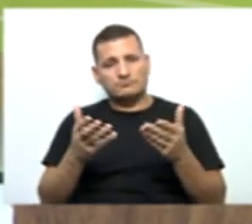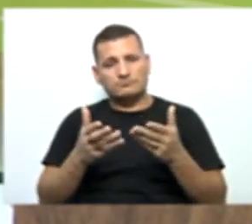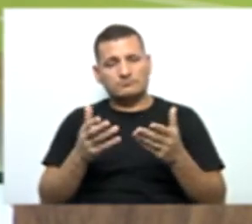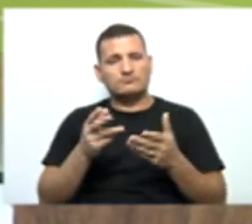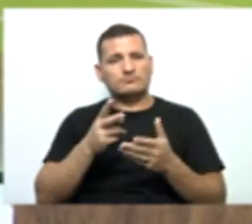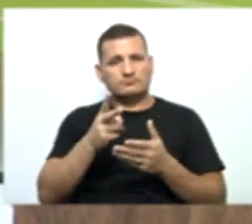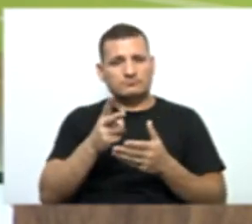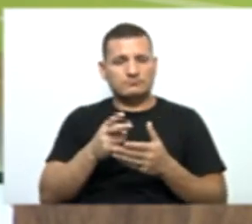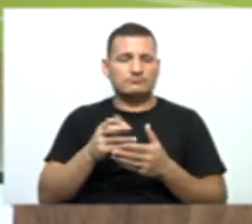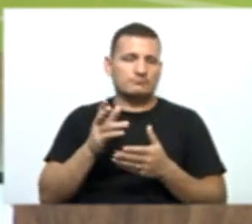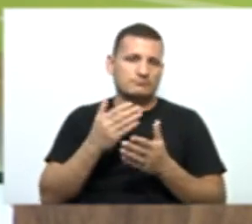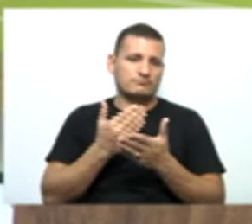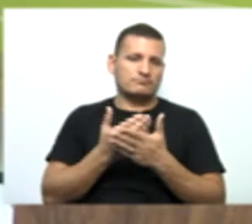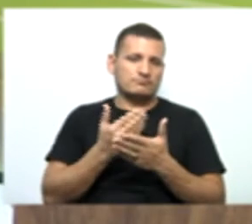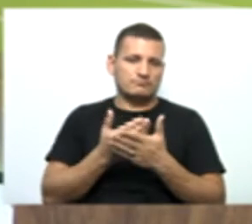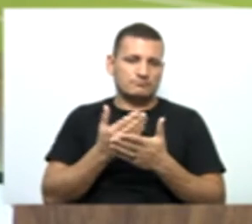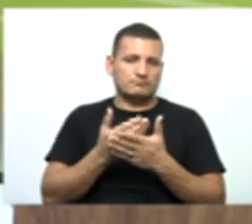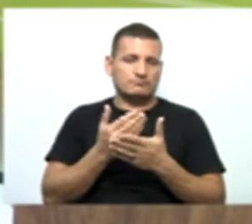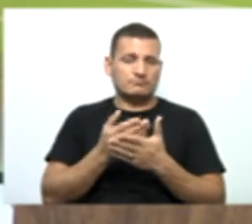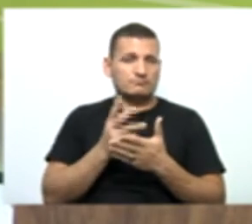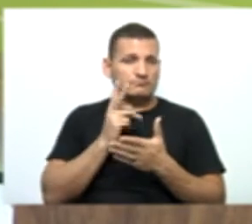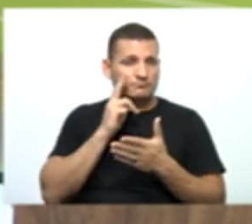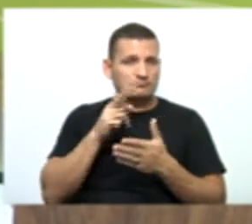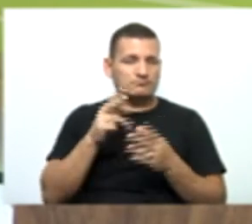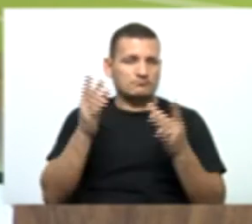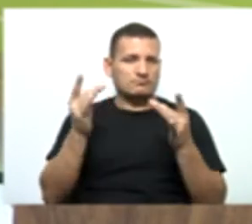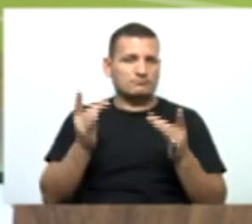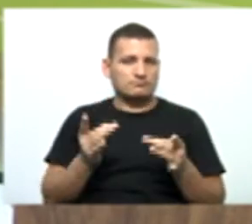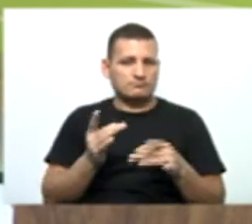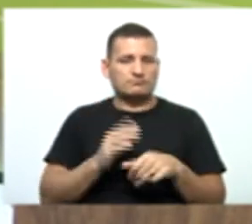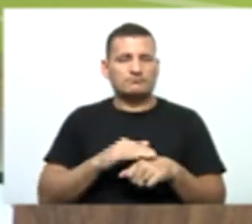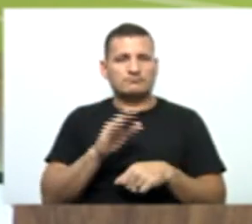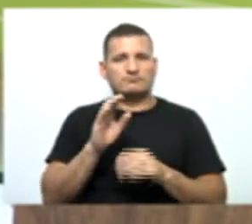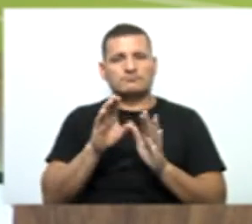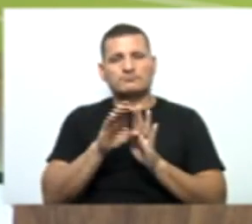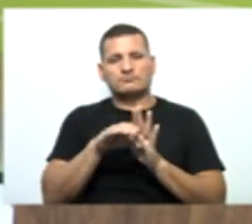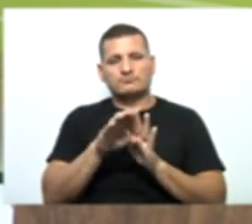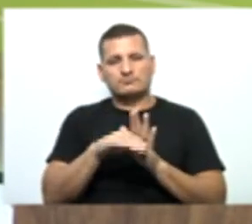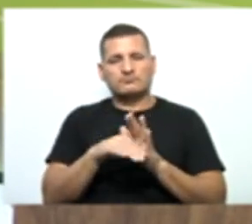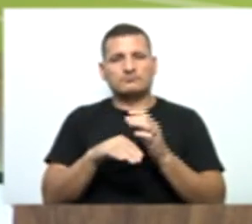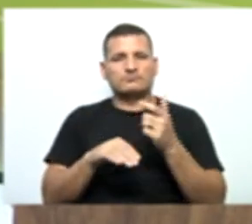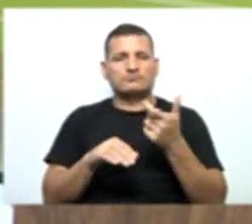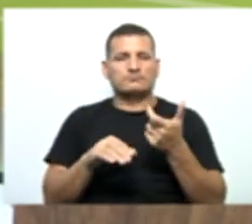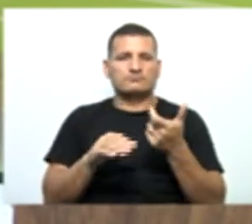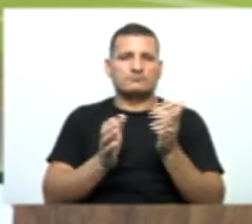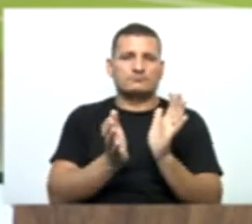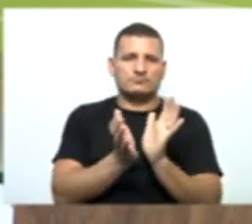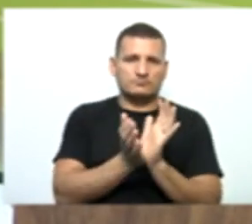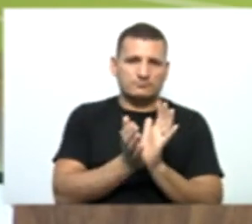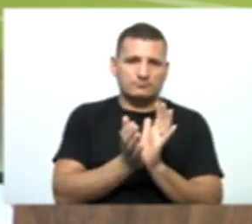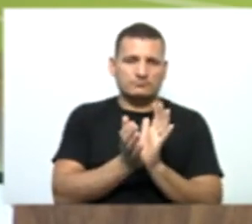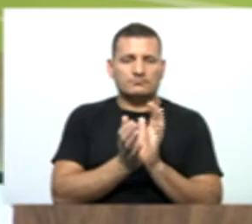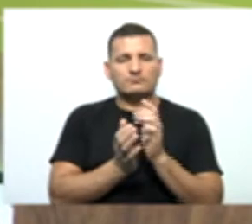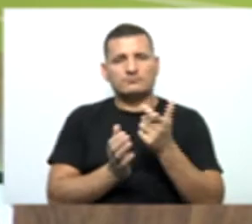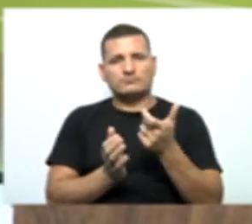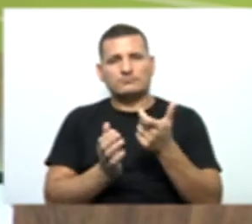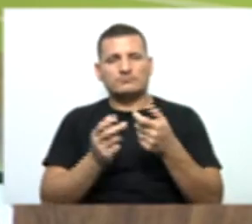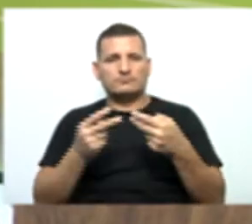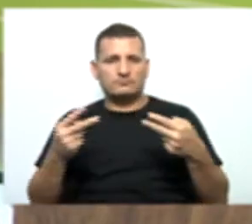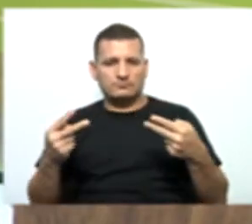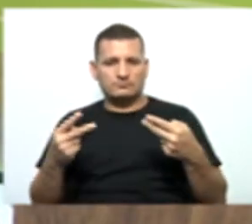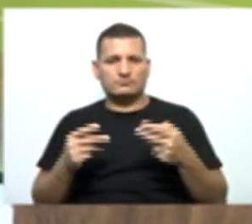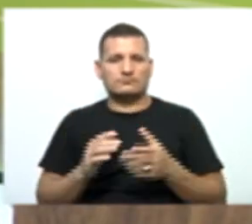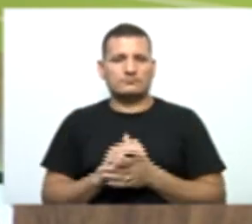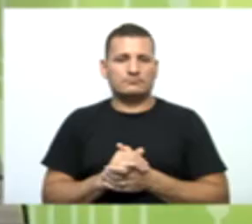para a segunda parte da aula, que nós vamos detalhar mais os conceitos de classe, objeto, e eu passo para o professor